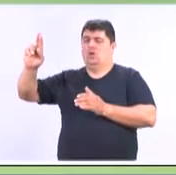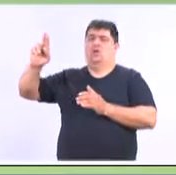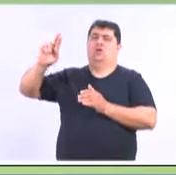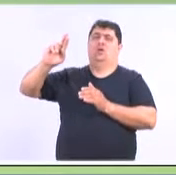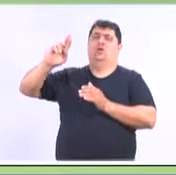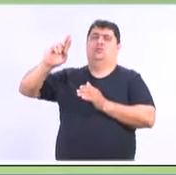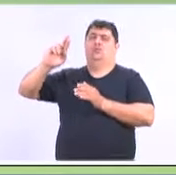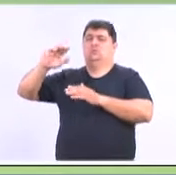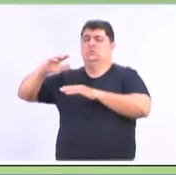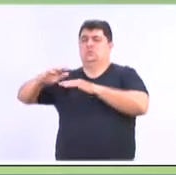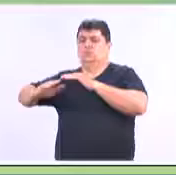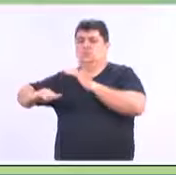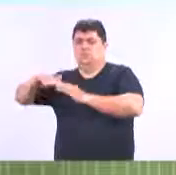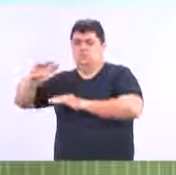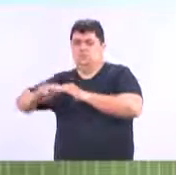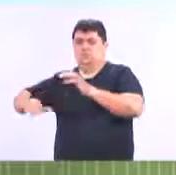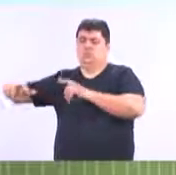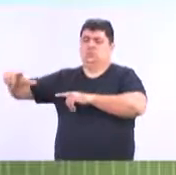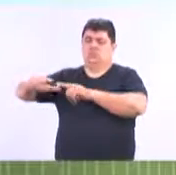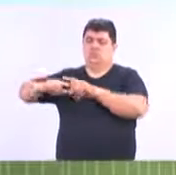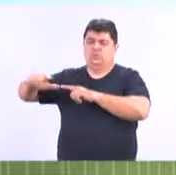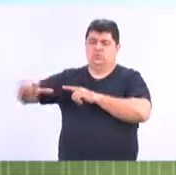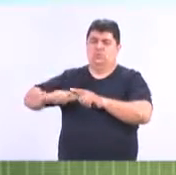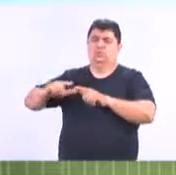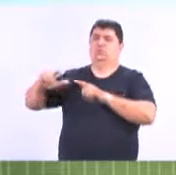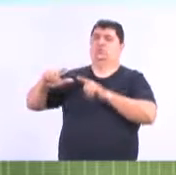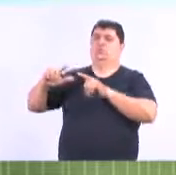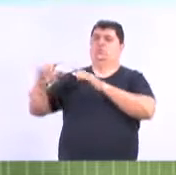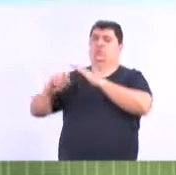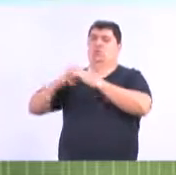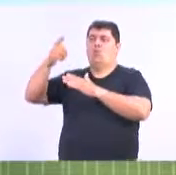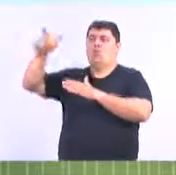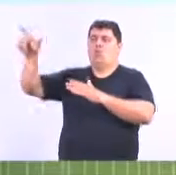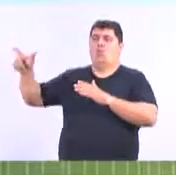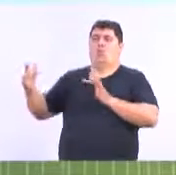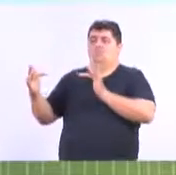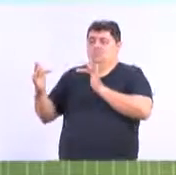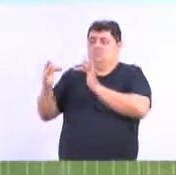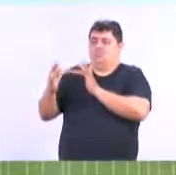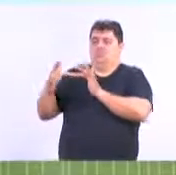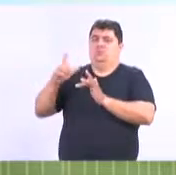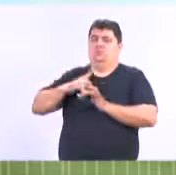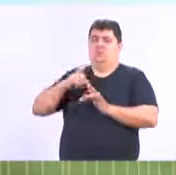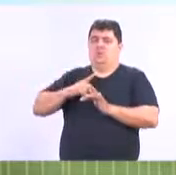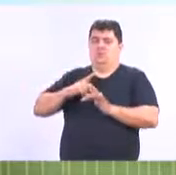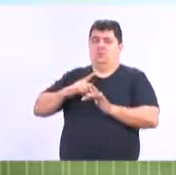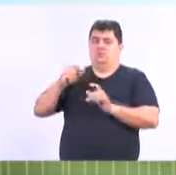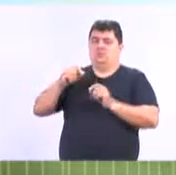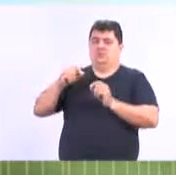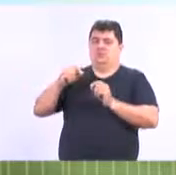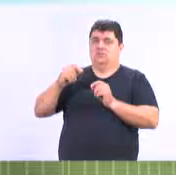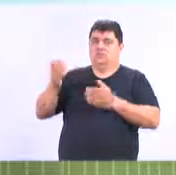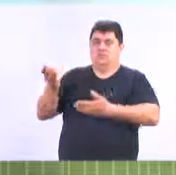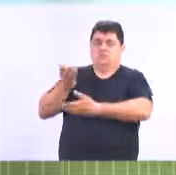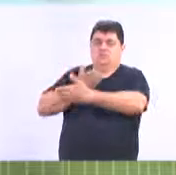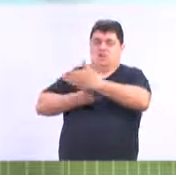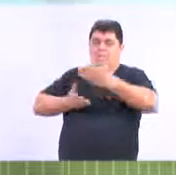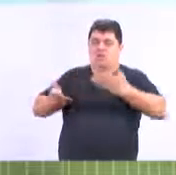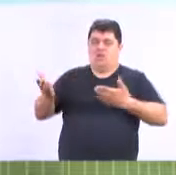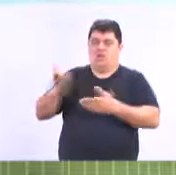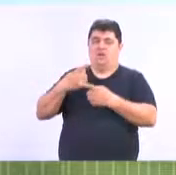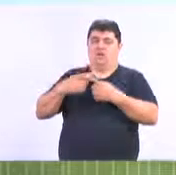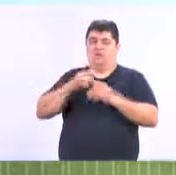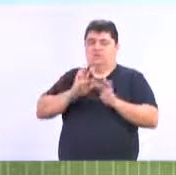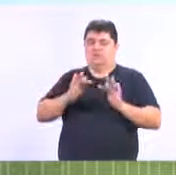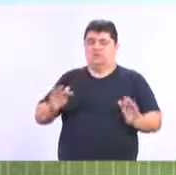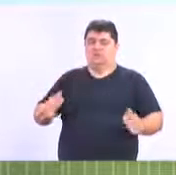Recapitulando, as demonstrações contábeis e a contabilidade tem que trazer informação o mais simples possível para